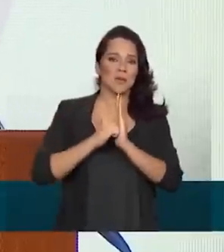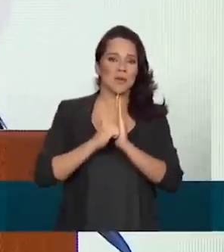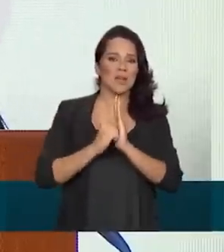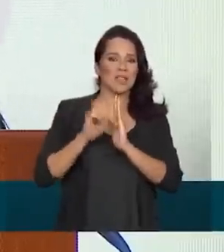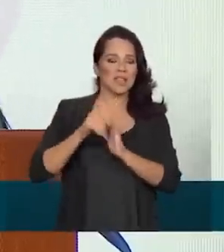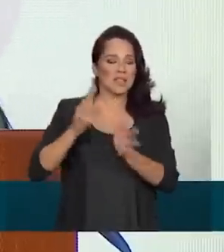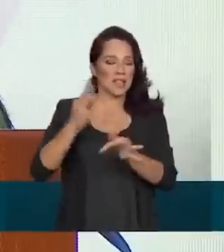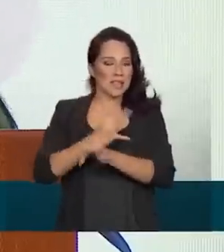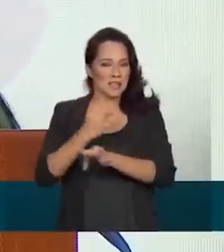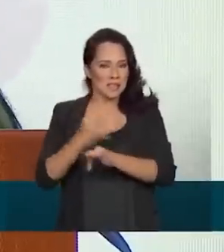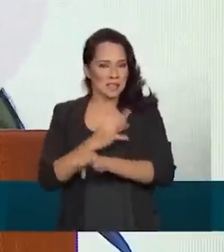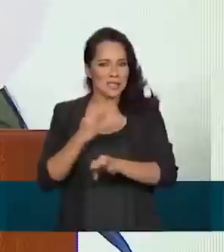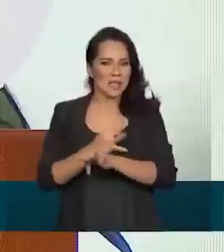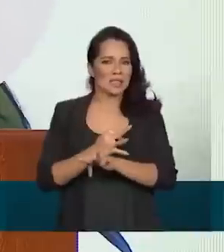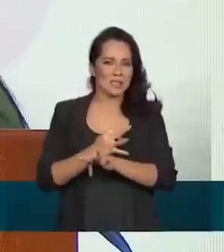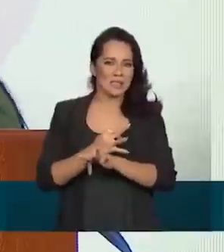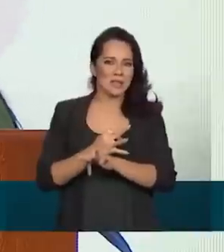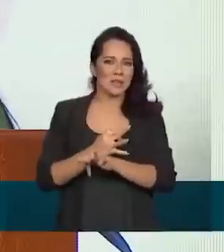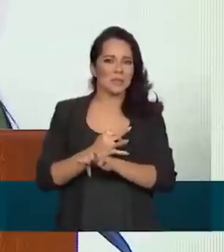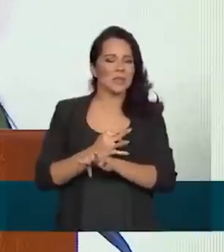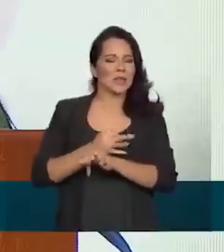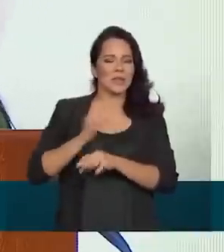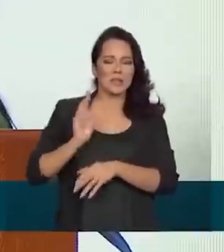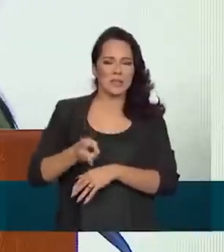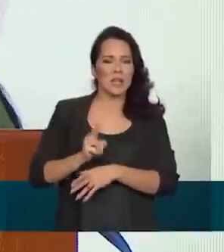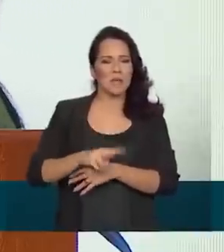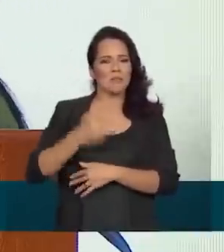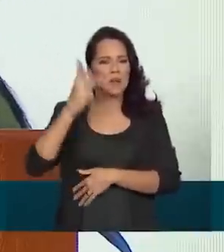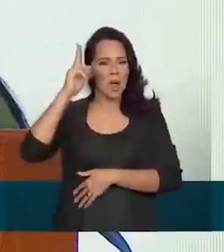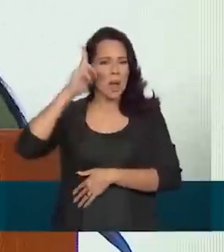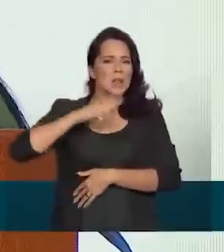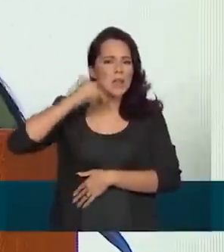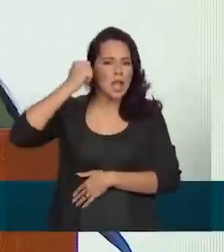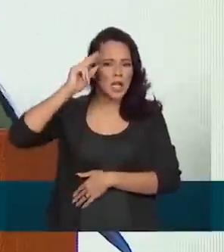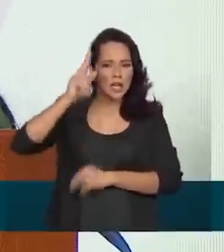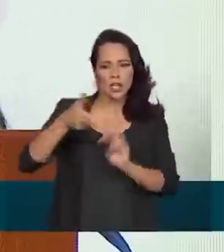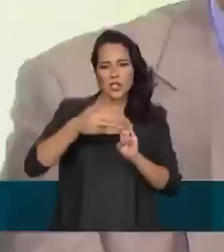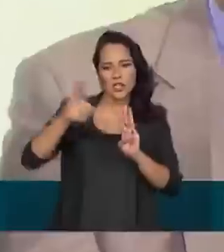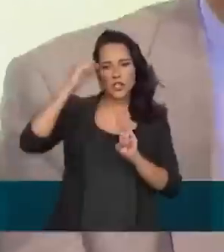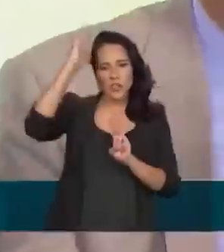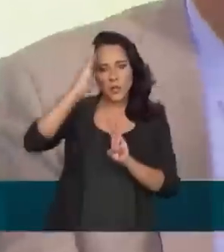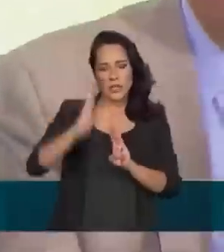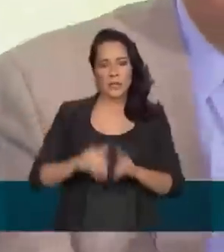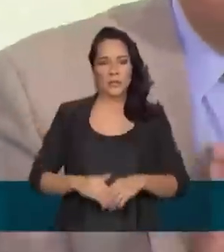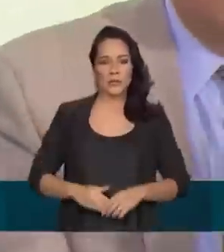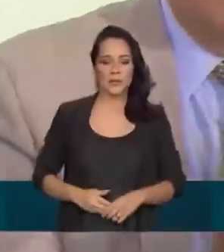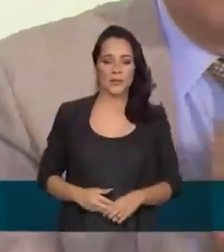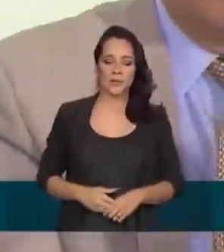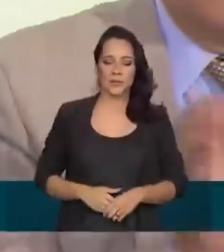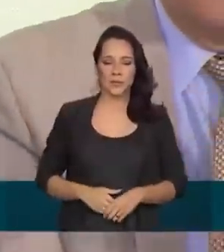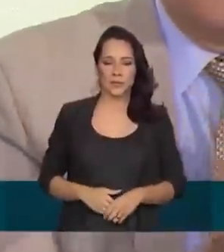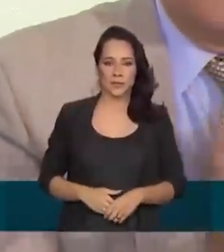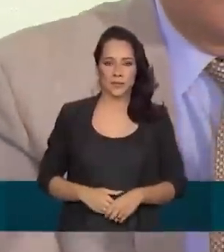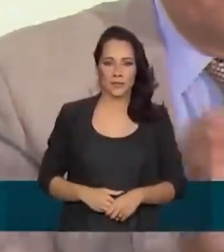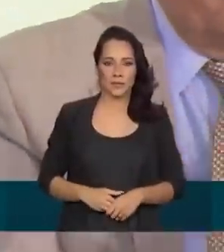dessa resistência secular, preta e indígena do nosso Brasil.